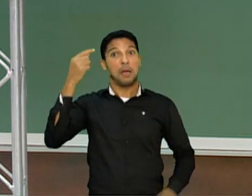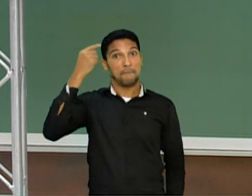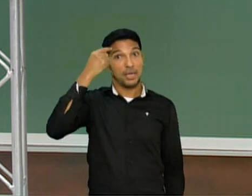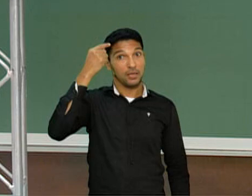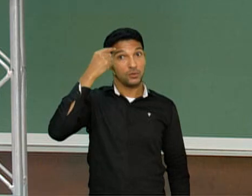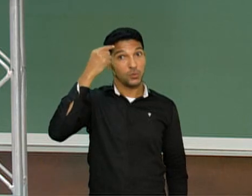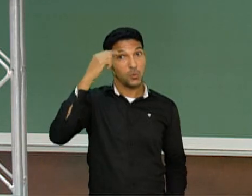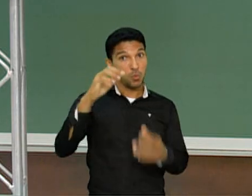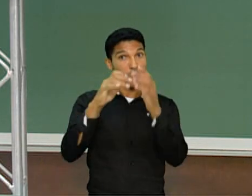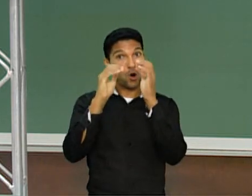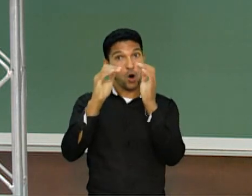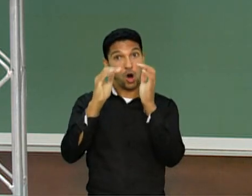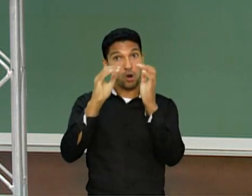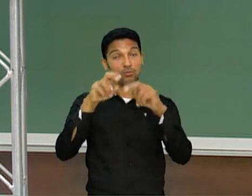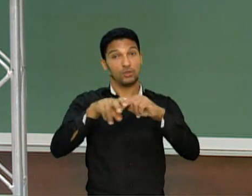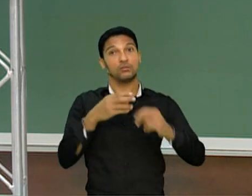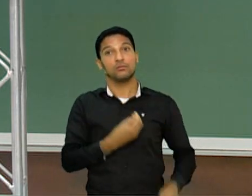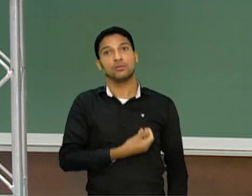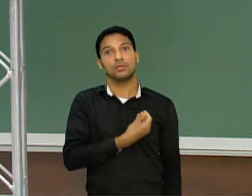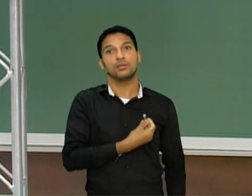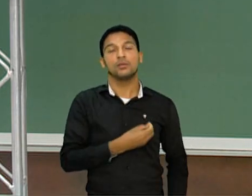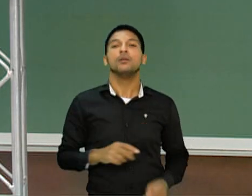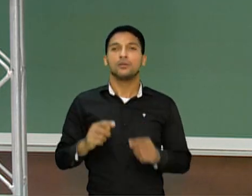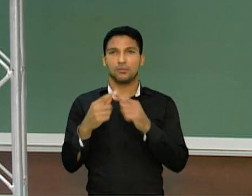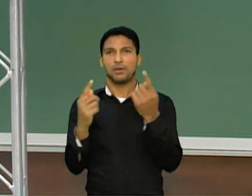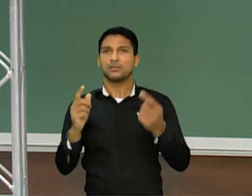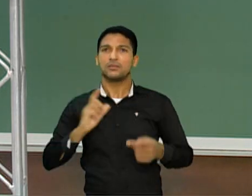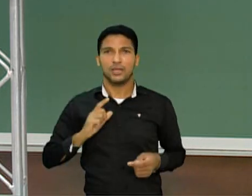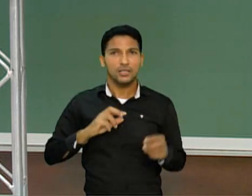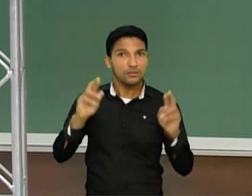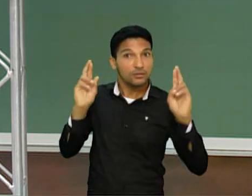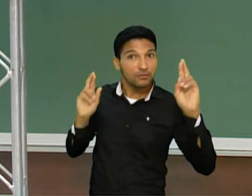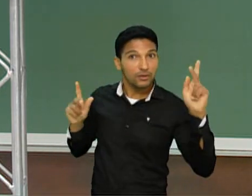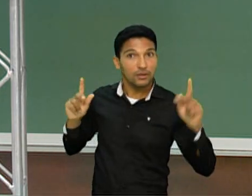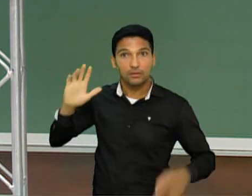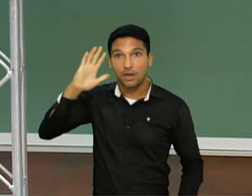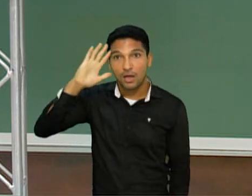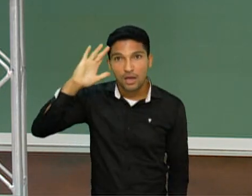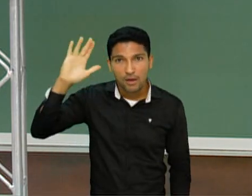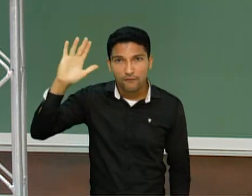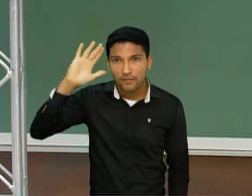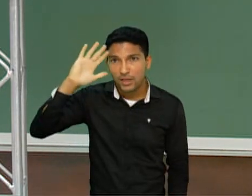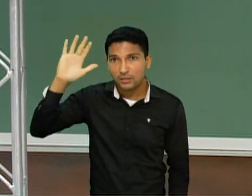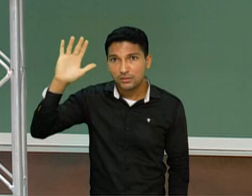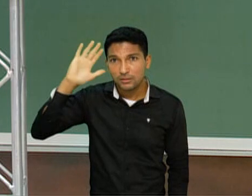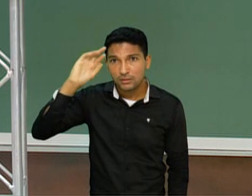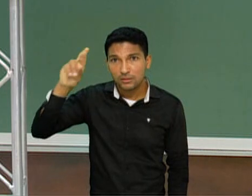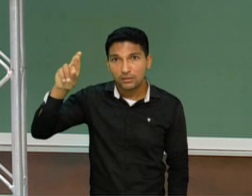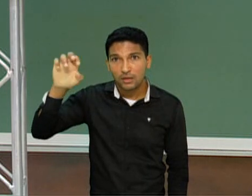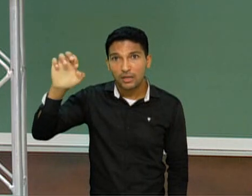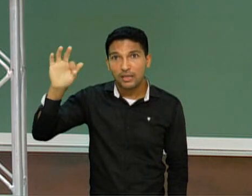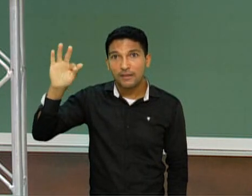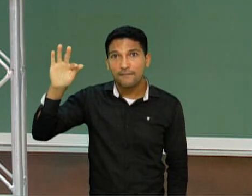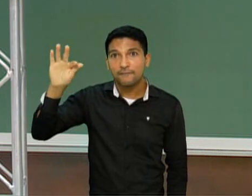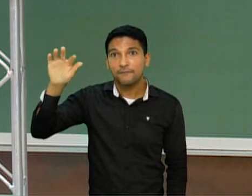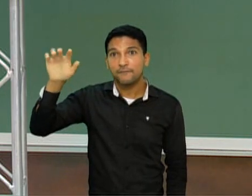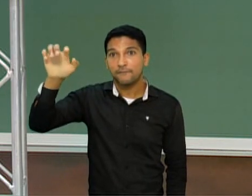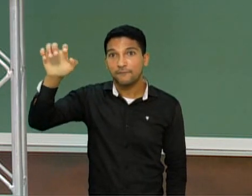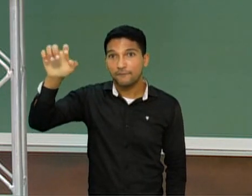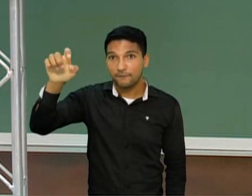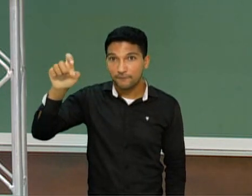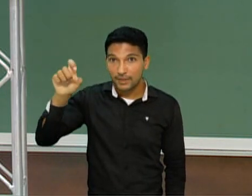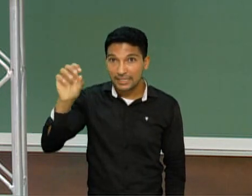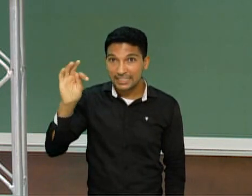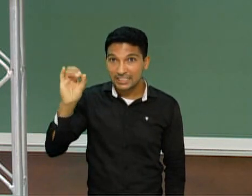diferença aqui entre refletir e pensar a minha própria existência e existir. Então a reflexão é o primeiro